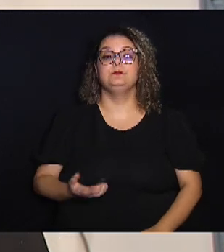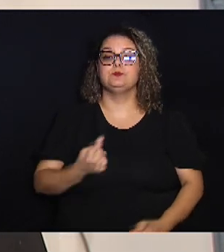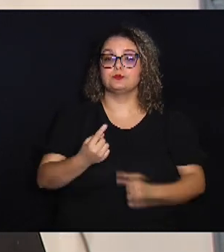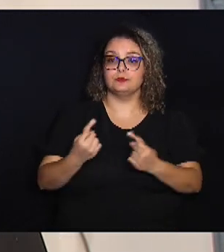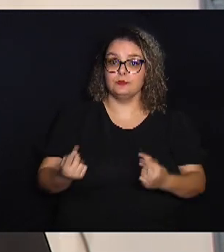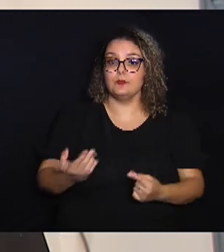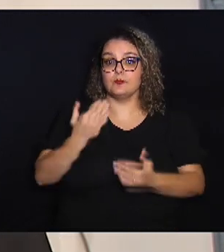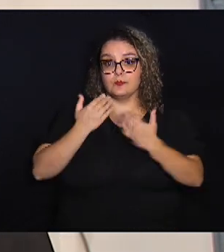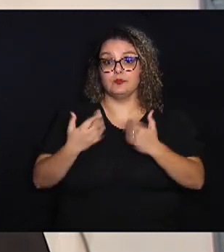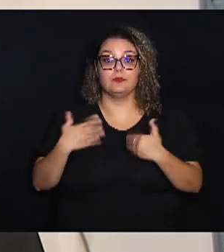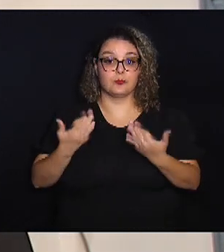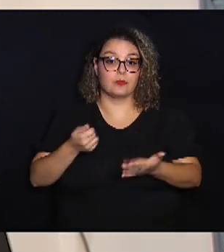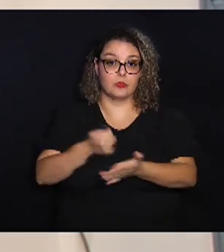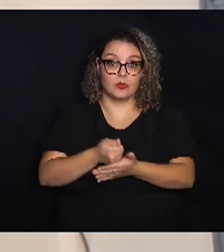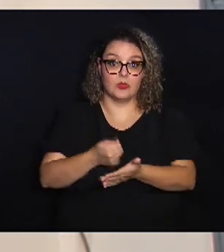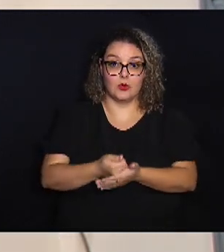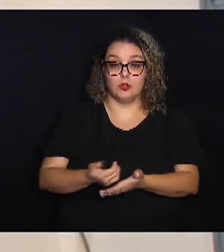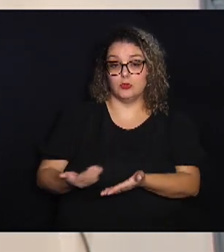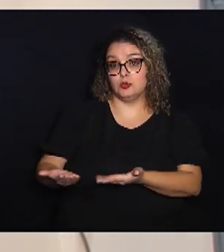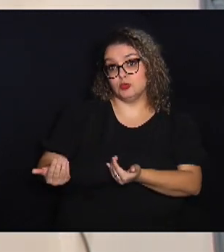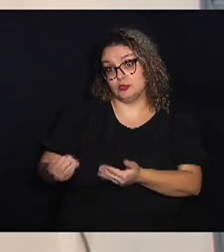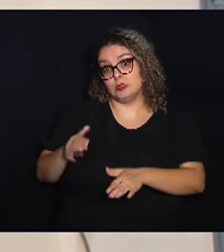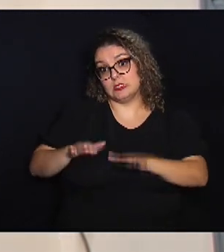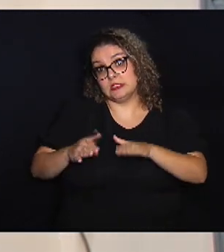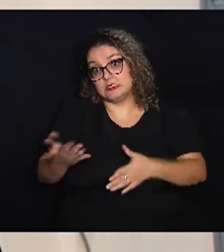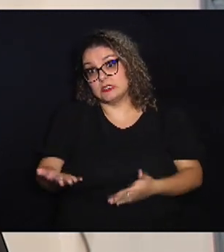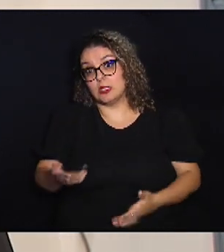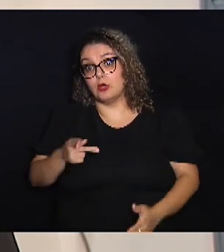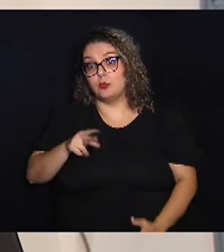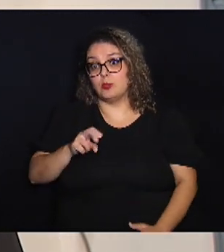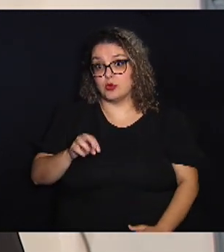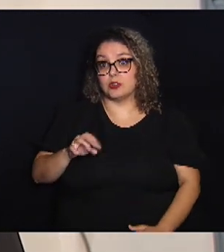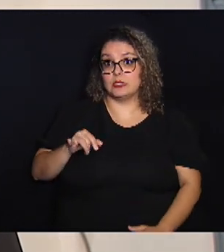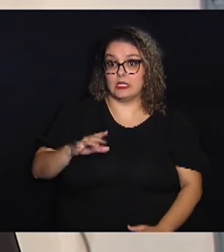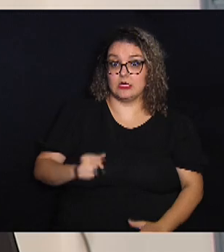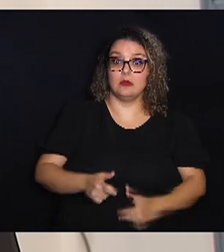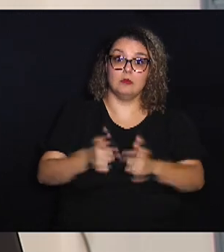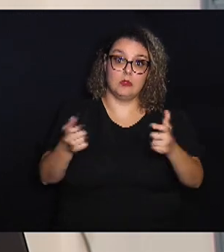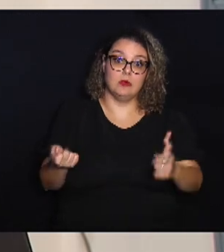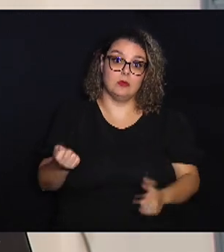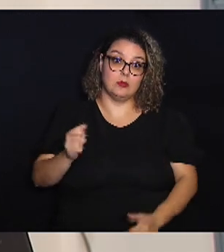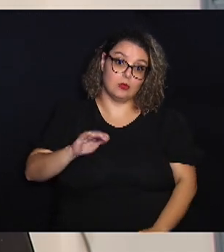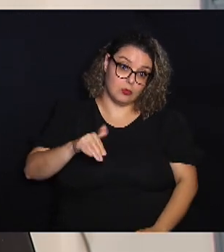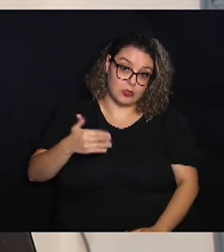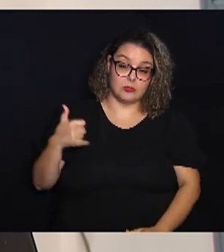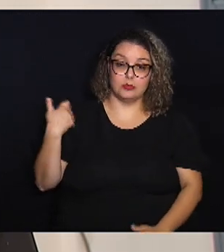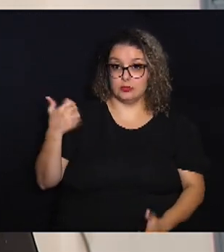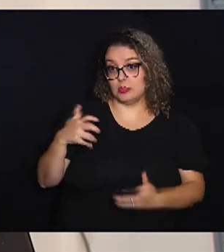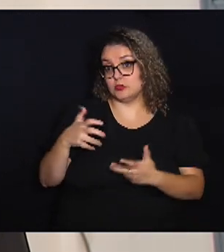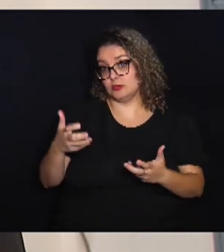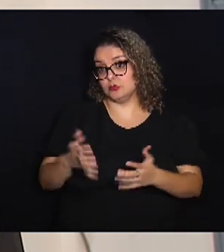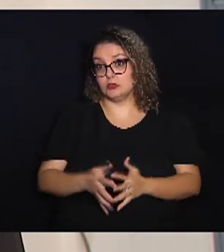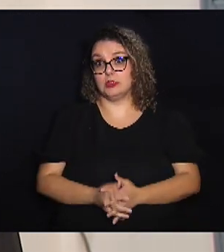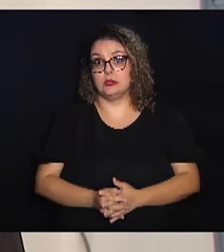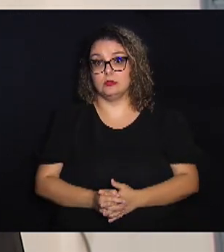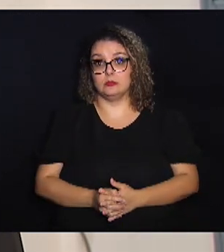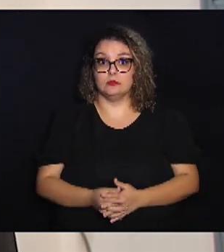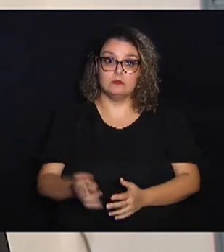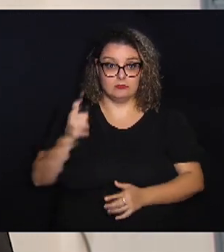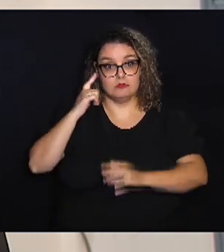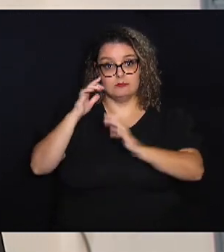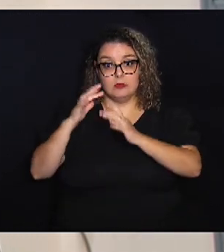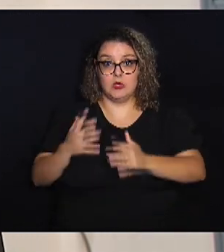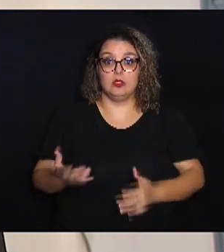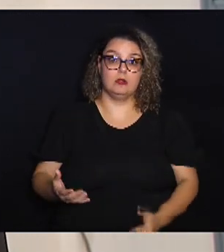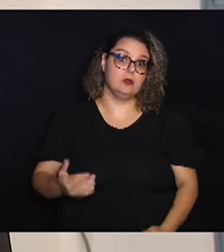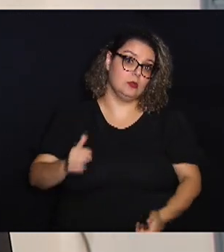que é a exigência. Um jovem, talvez a exigência proteica vai ser maior do que quando adulto, né? E, enfim, pensando sempre em qualidade de